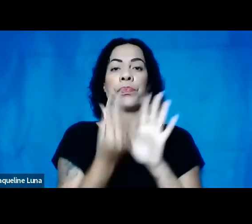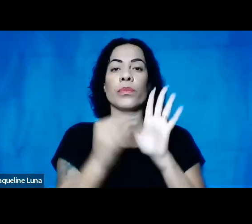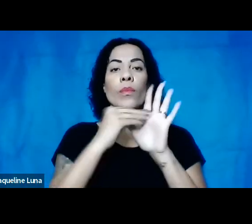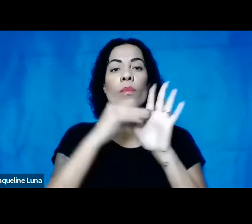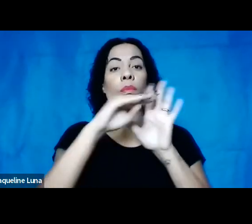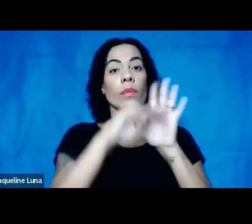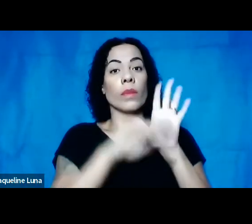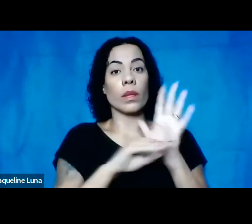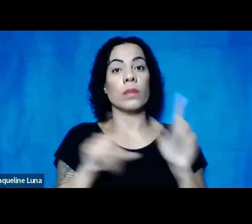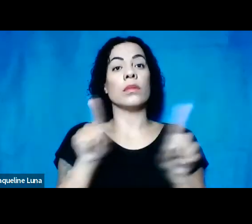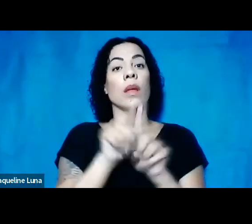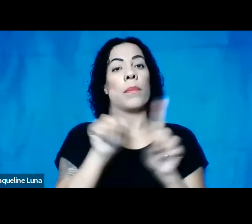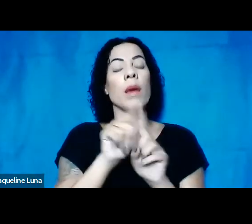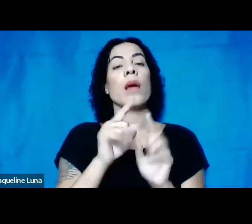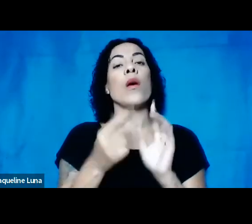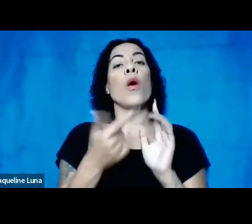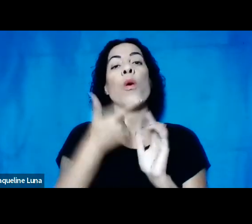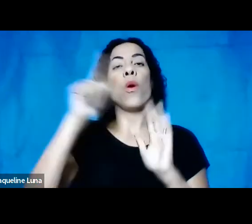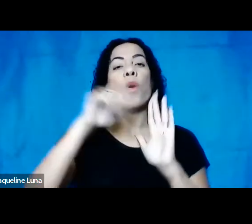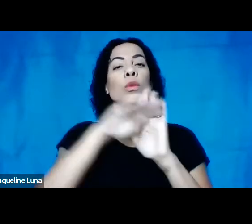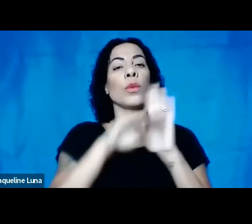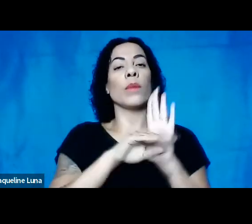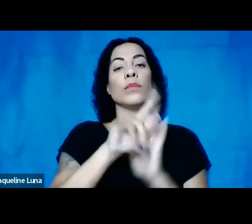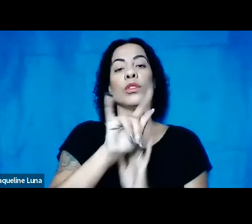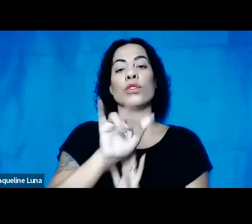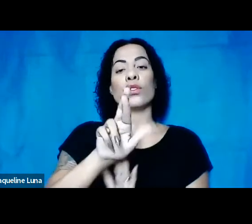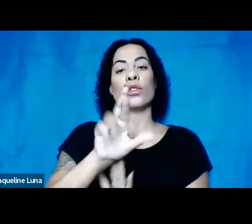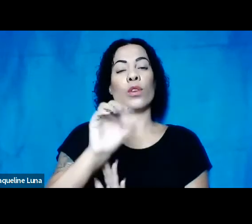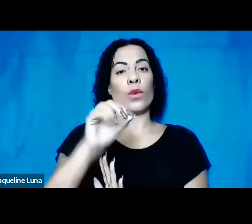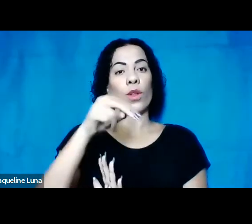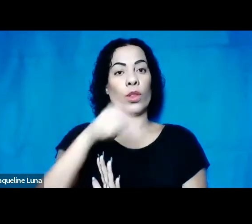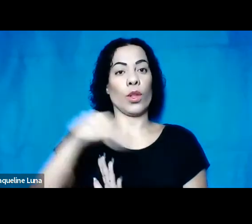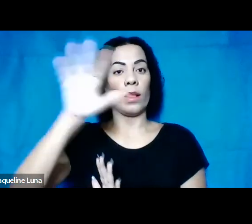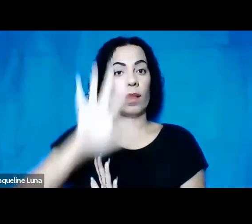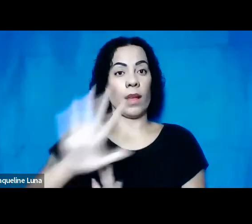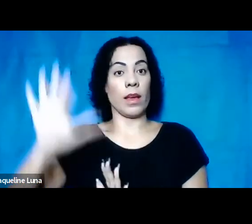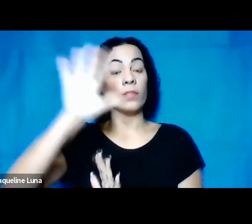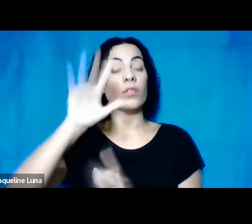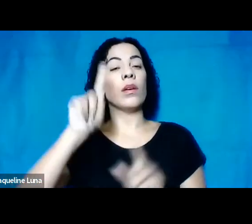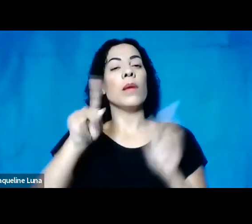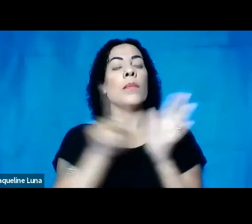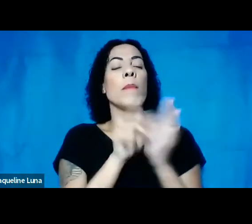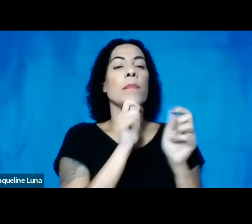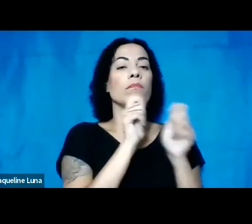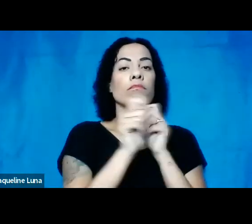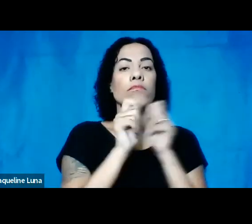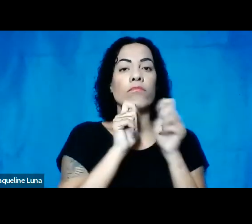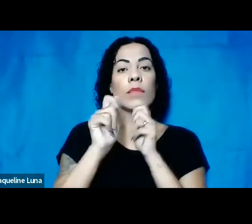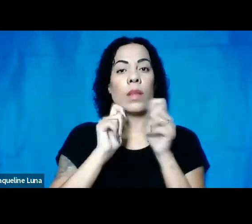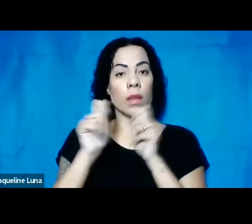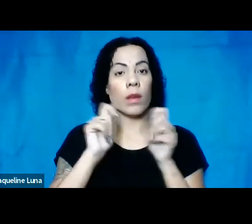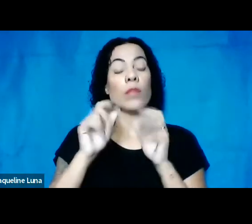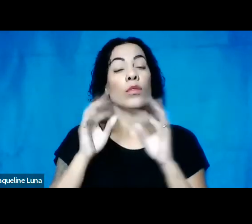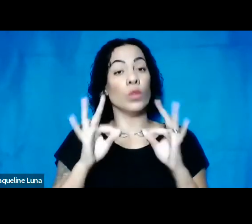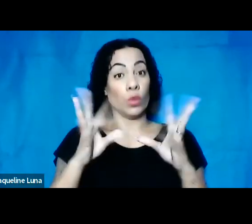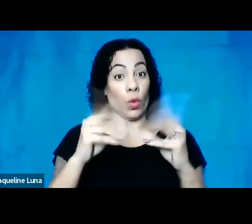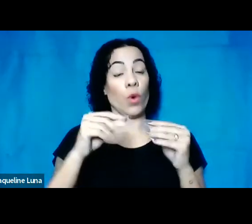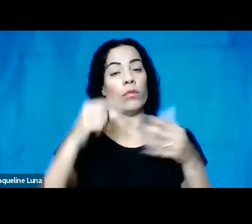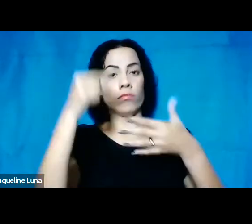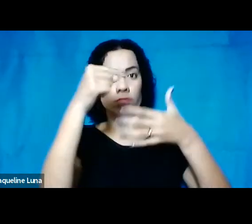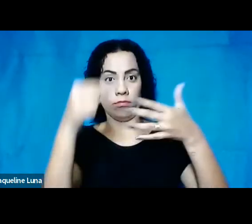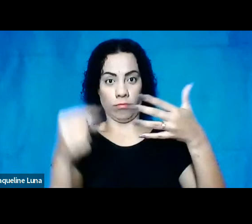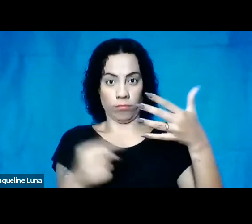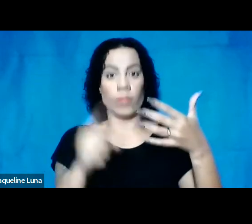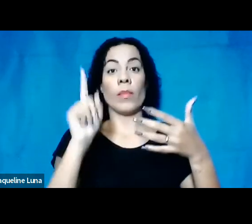o Giro Nordeste, que foi um programa, que é um programa de entrevistas, né? Que é possível de, obviamente, assistir todos esses que eu estou falando no YouTube